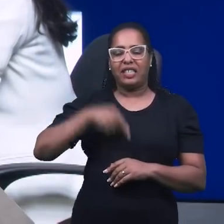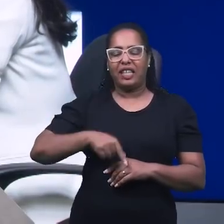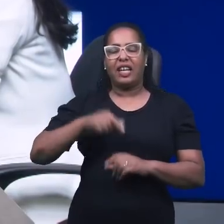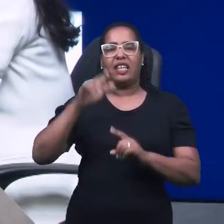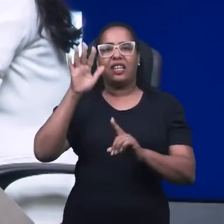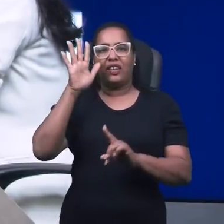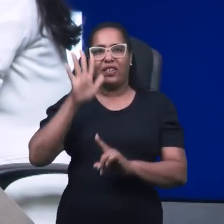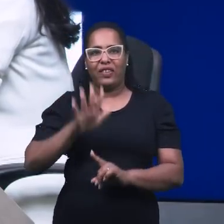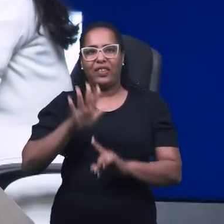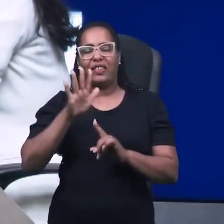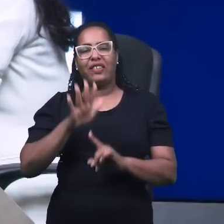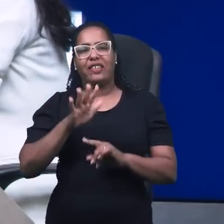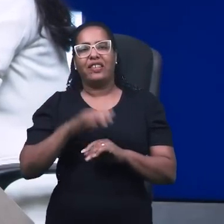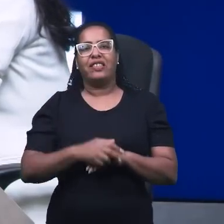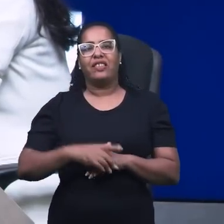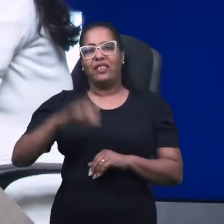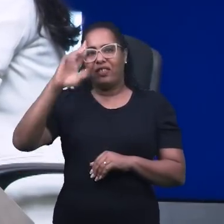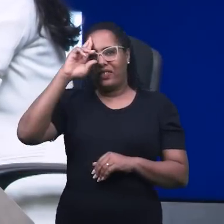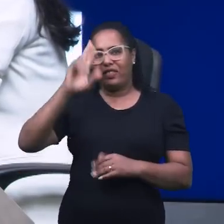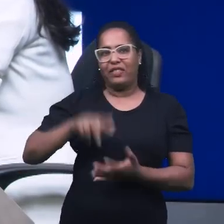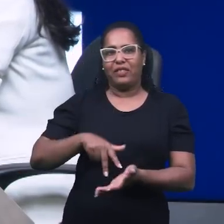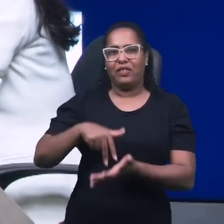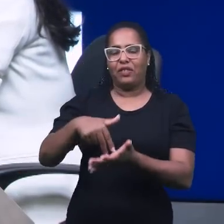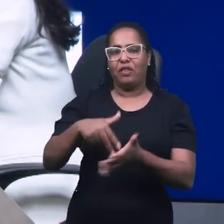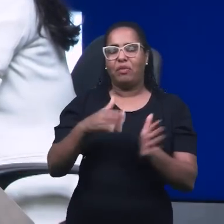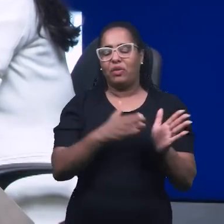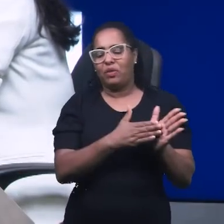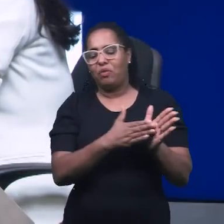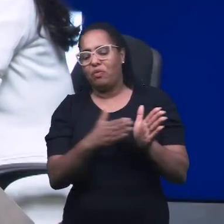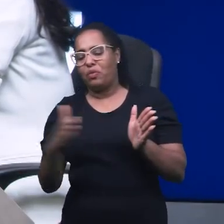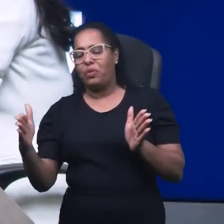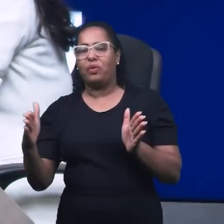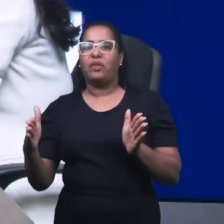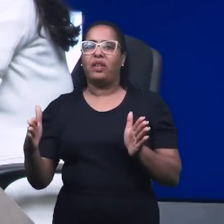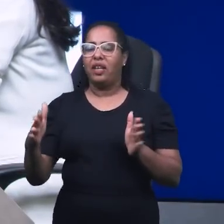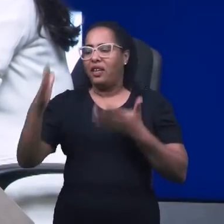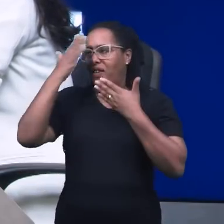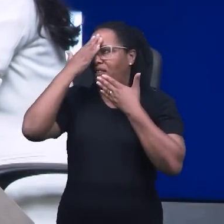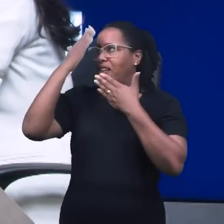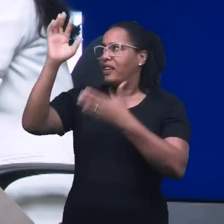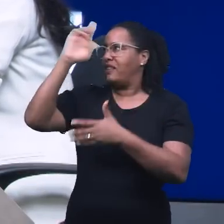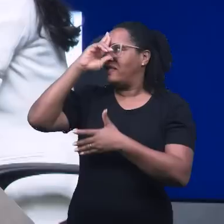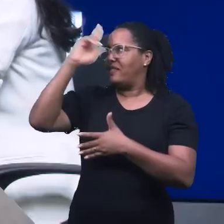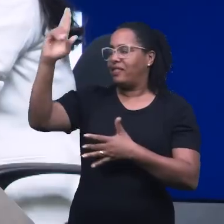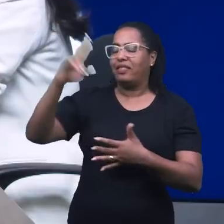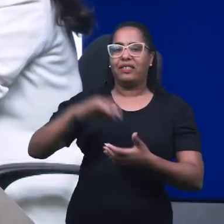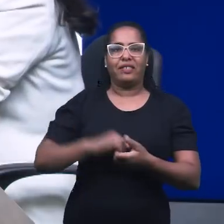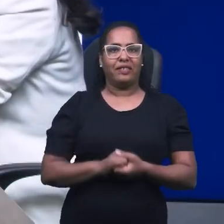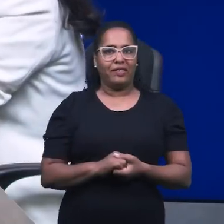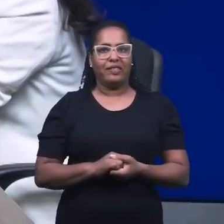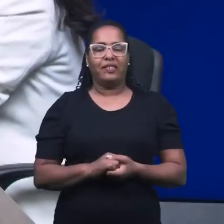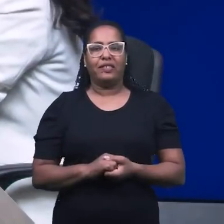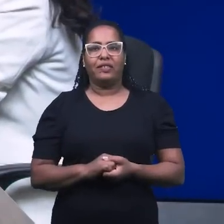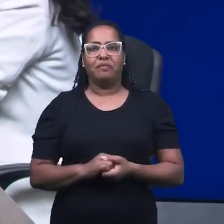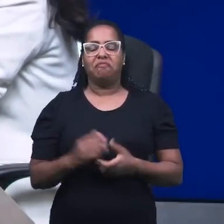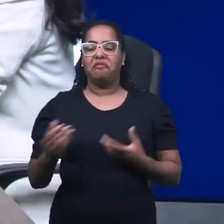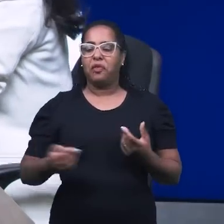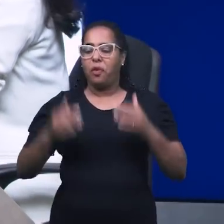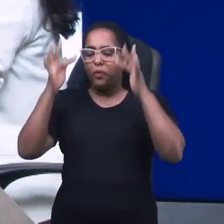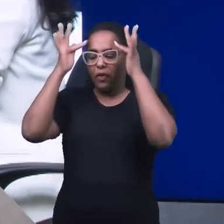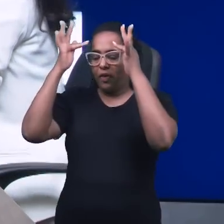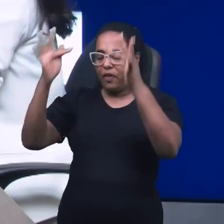recebi uma oração. Então, assim, o Senhor me sustentou todo esse tempo e eu sou muito grata ao Senhor. Como que